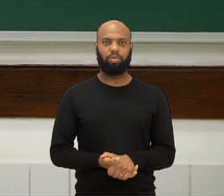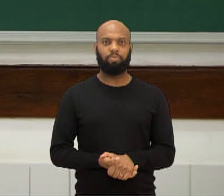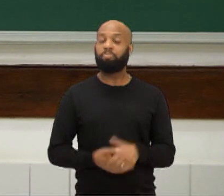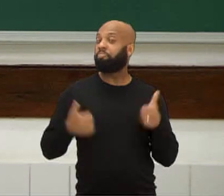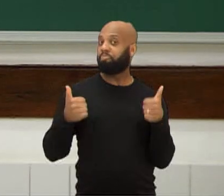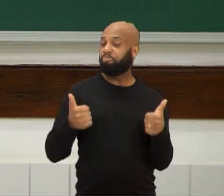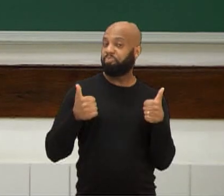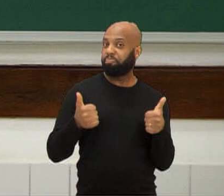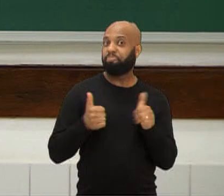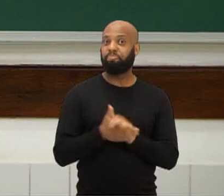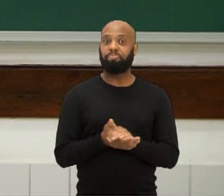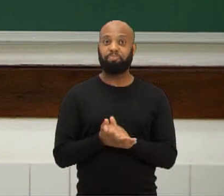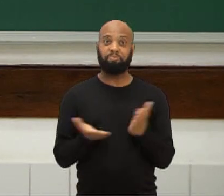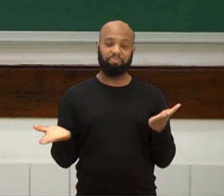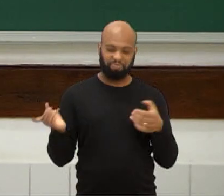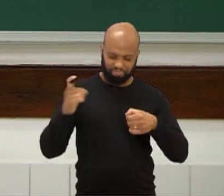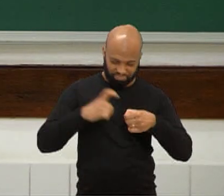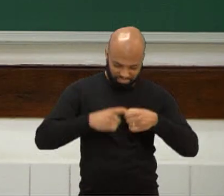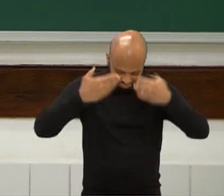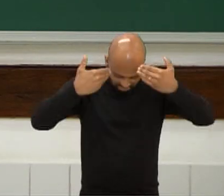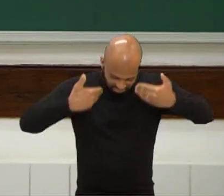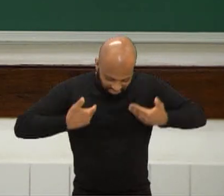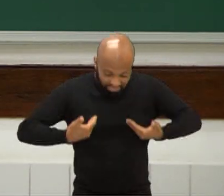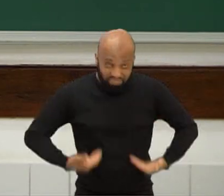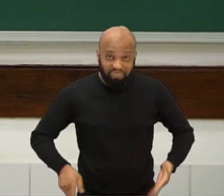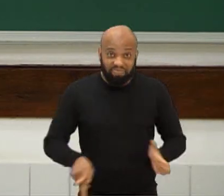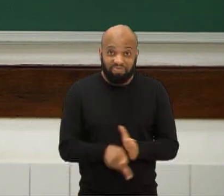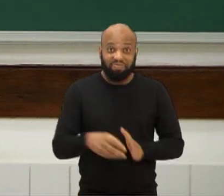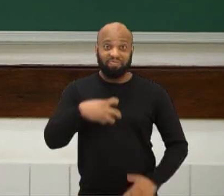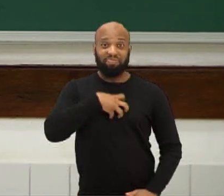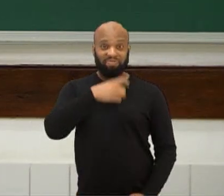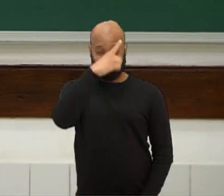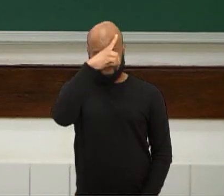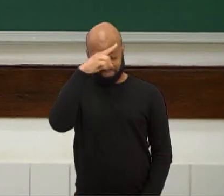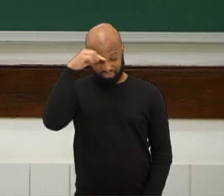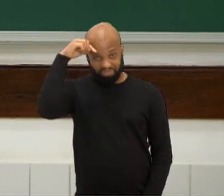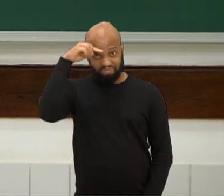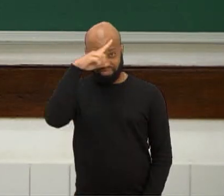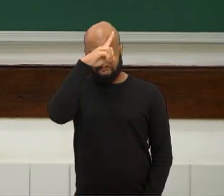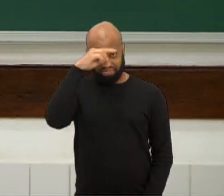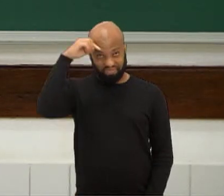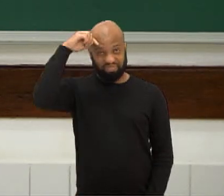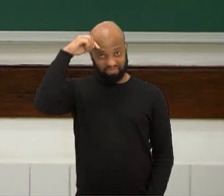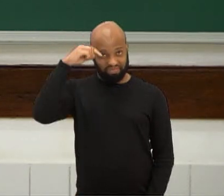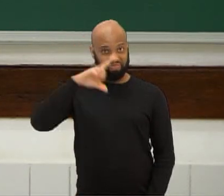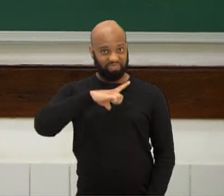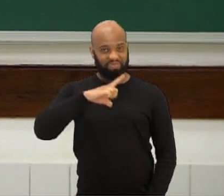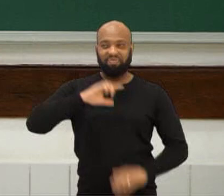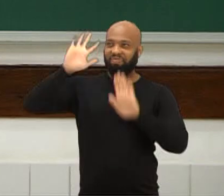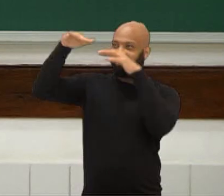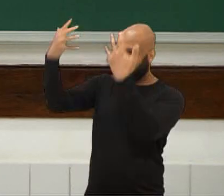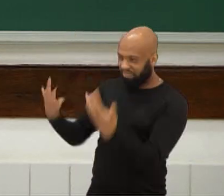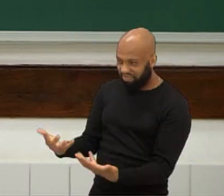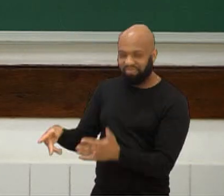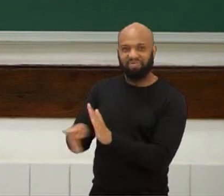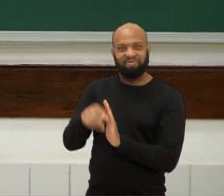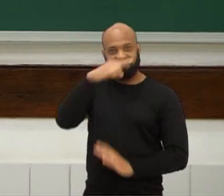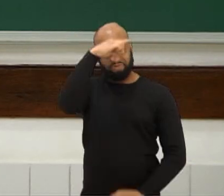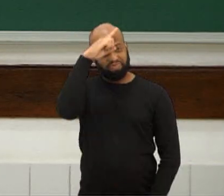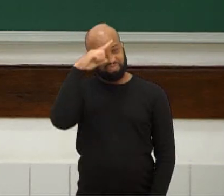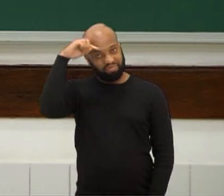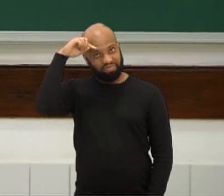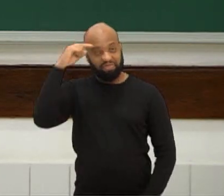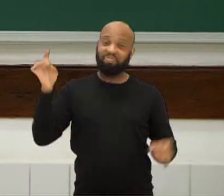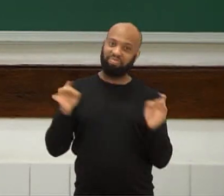Muito bem, volvi toda trajada de Frida Kahlo, né, toda vestida, toda caracterizada em homenagem a Frida Kahlo,